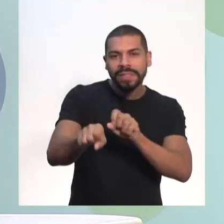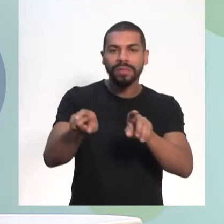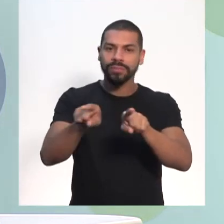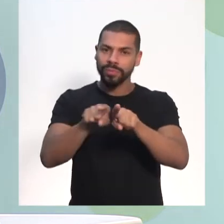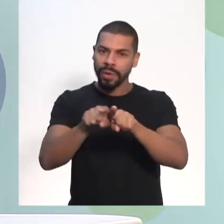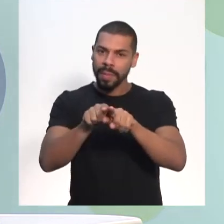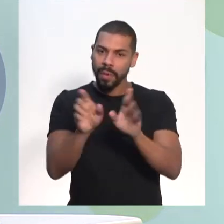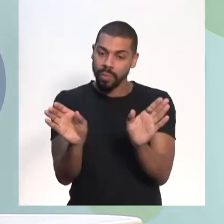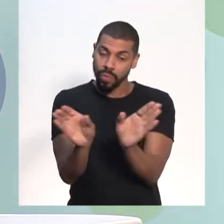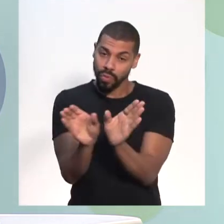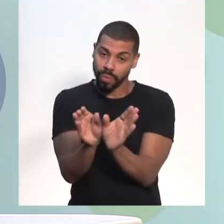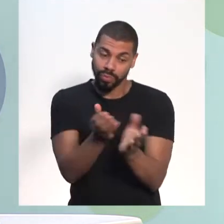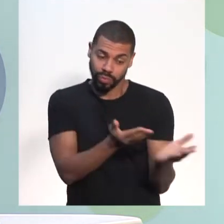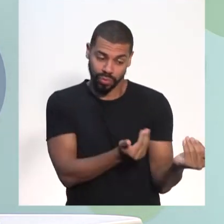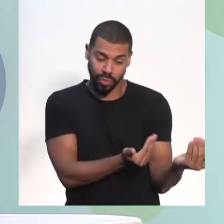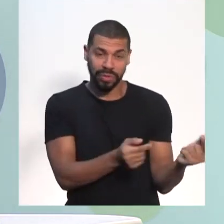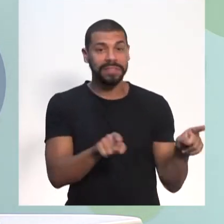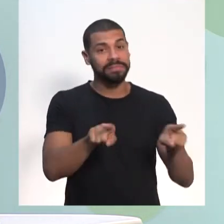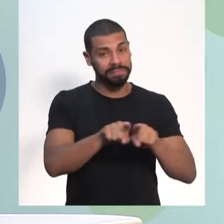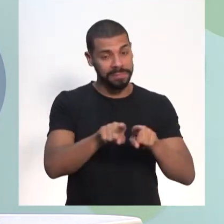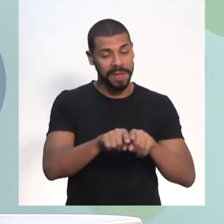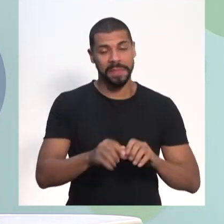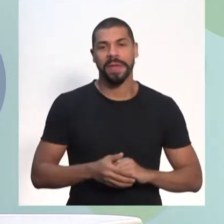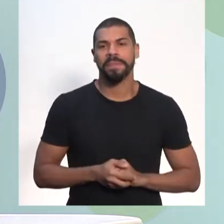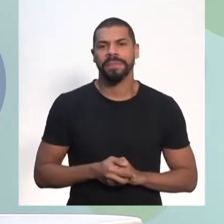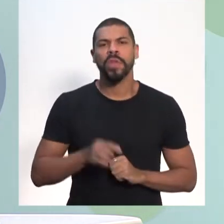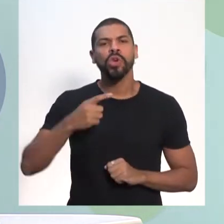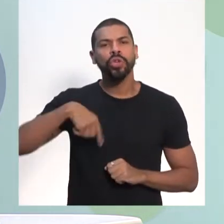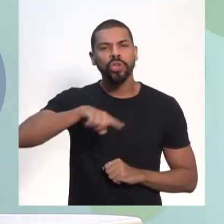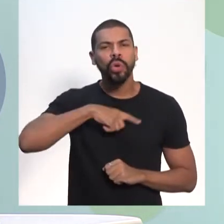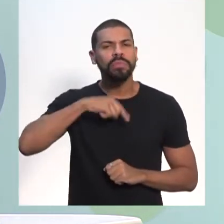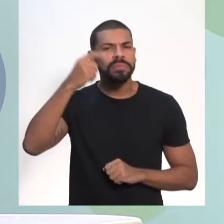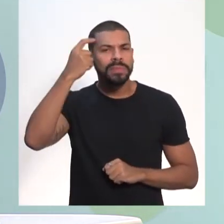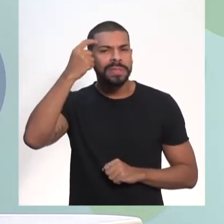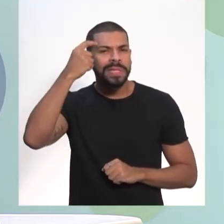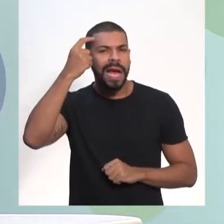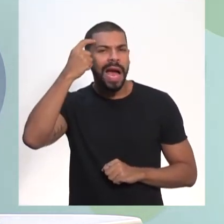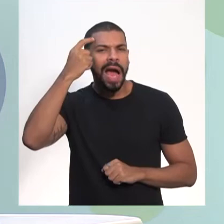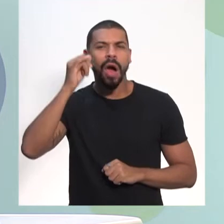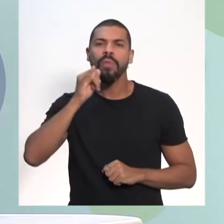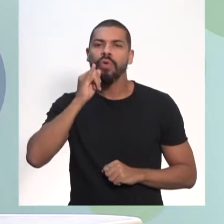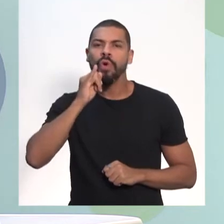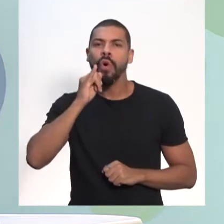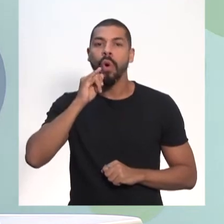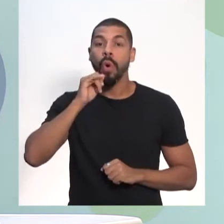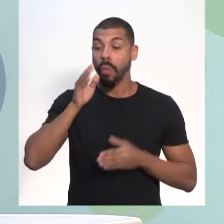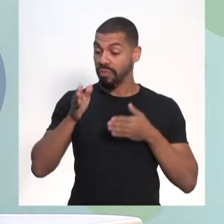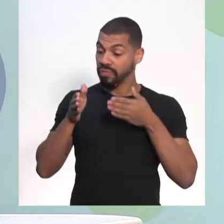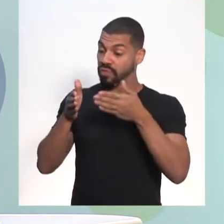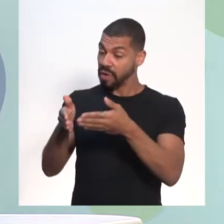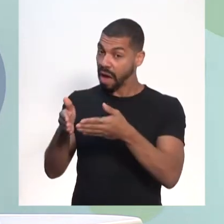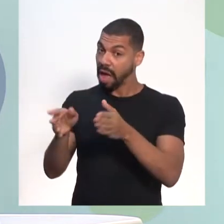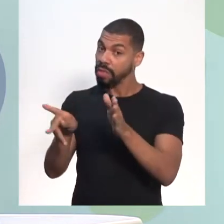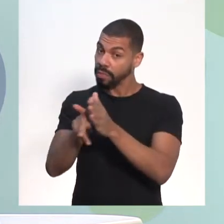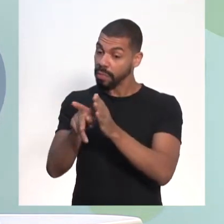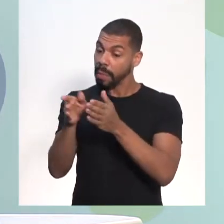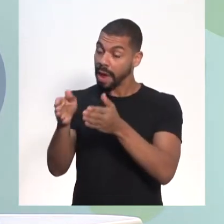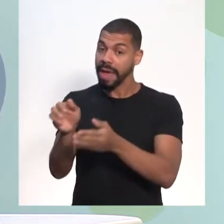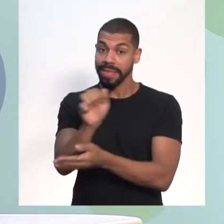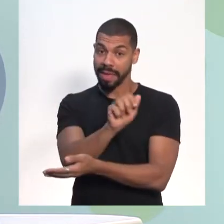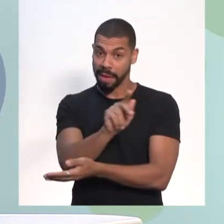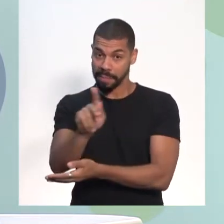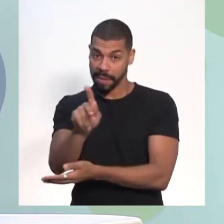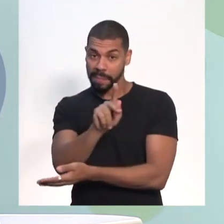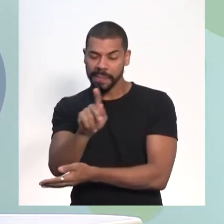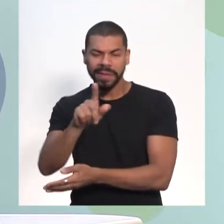do Teams e até mesmo outras ferramentas. Nós temos algumas coisas que são específicas do Teams, mas vários